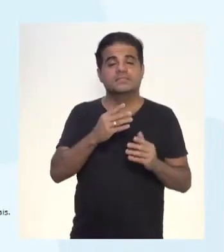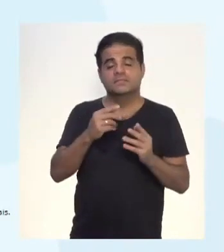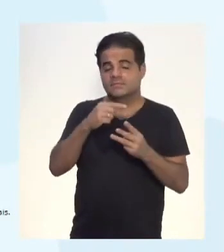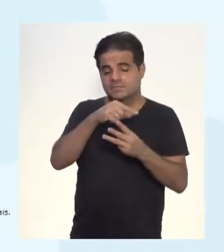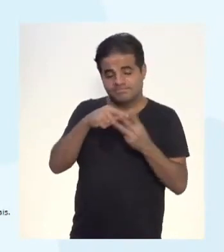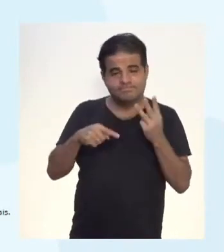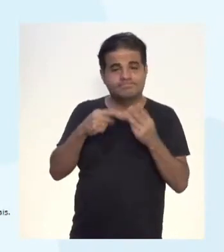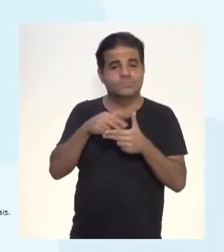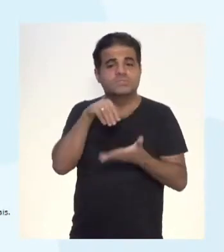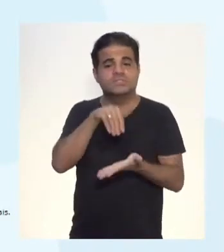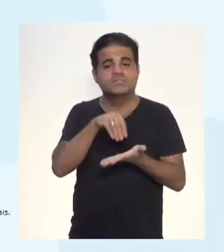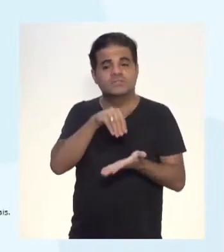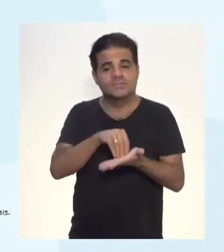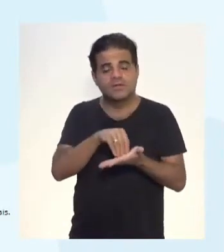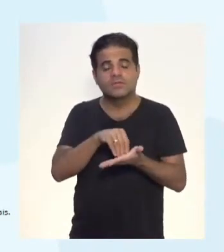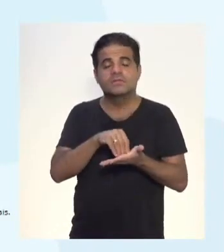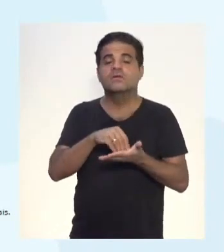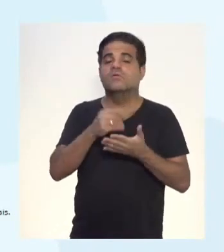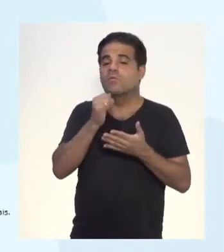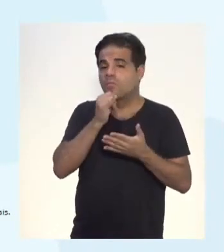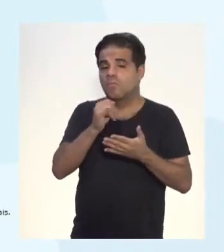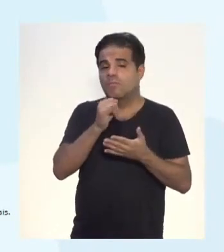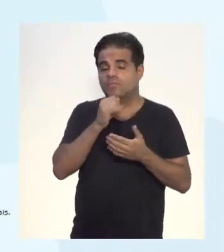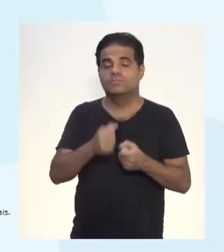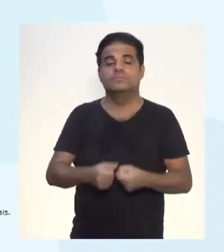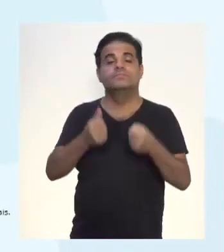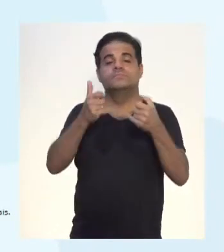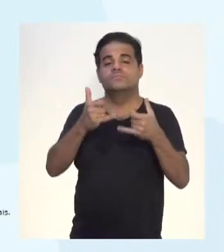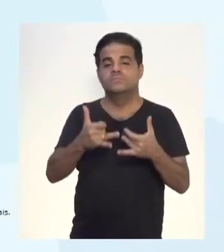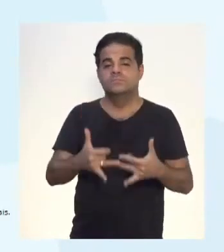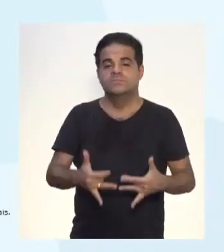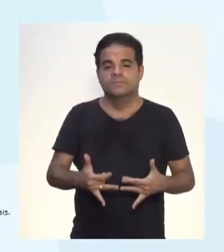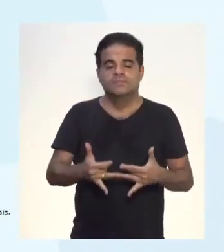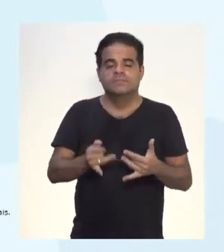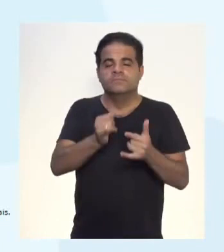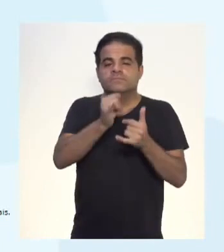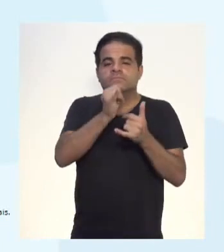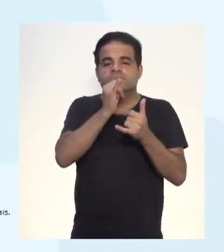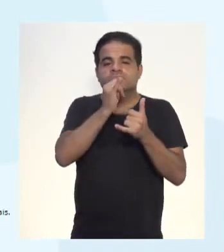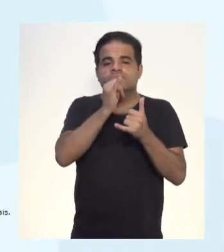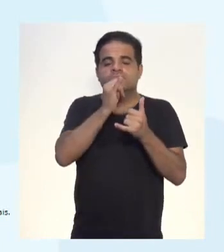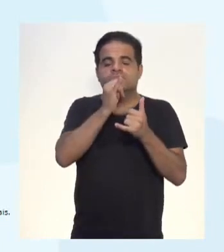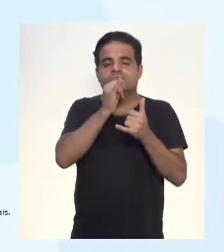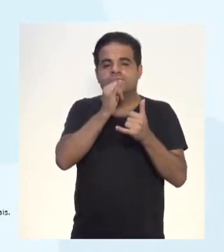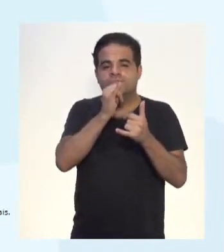restrições. Então, por exemplo, estamos falando sobre... Eu vou dar o índice mais discrepante, a gente está